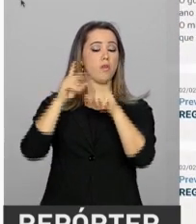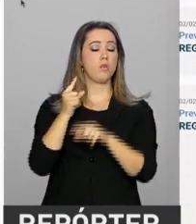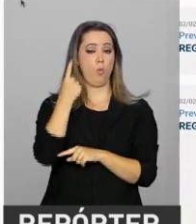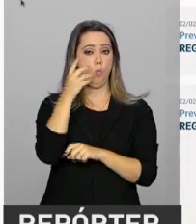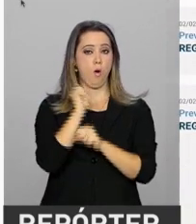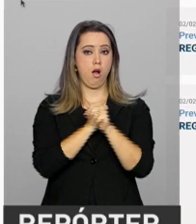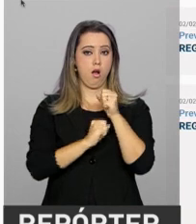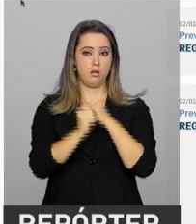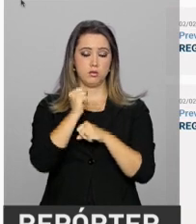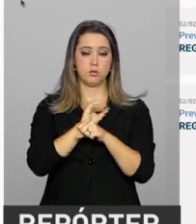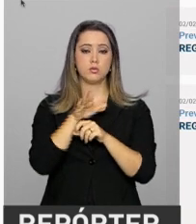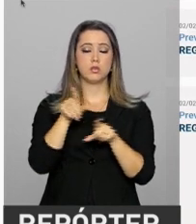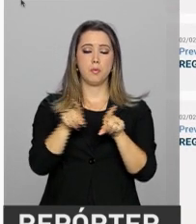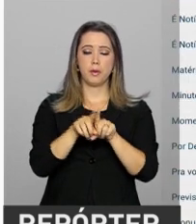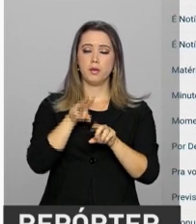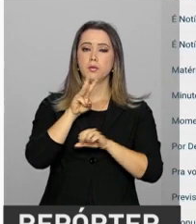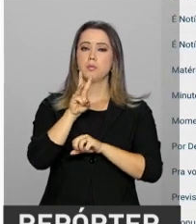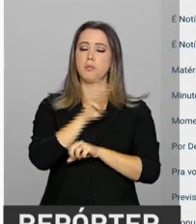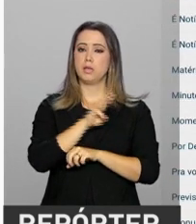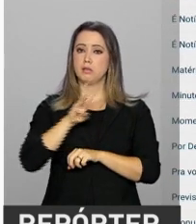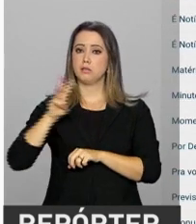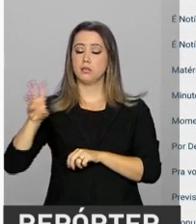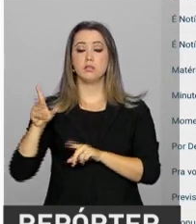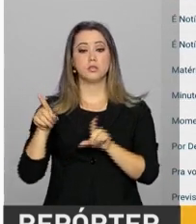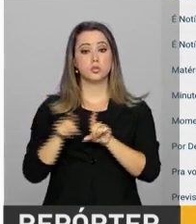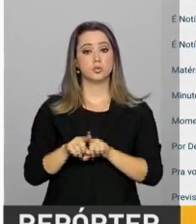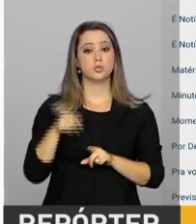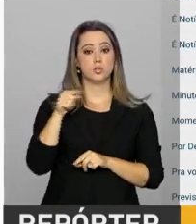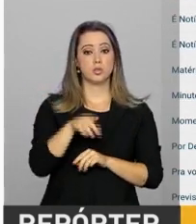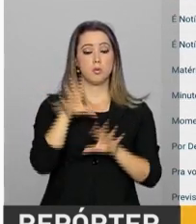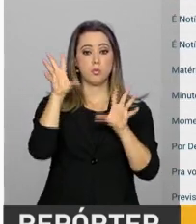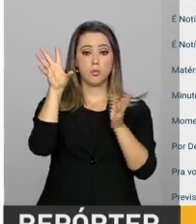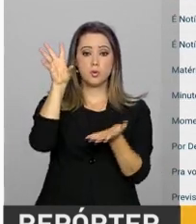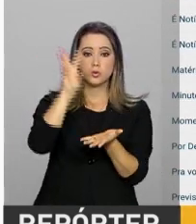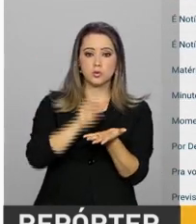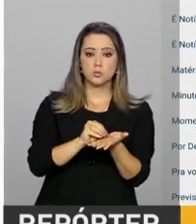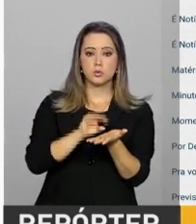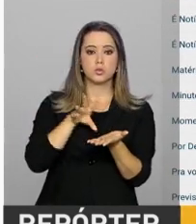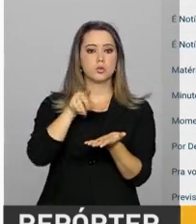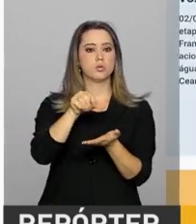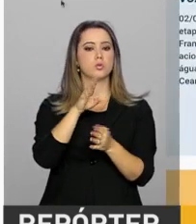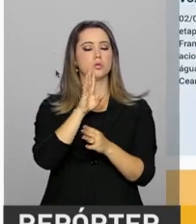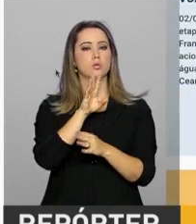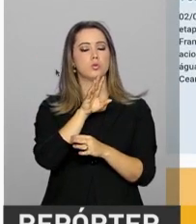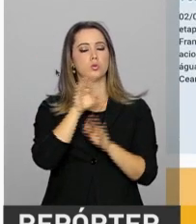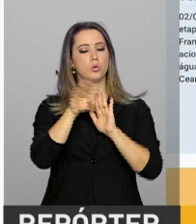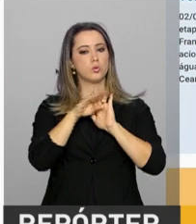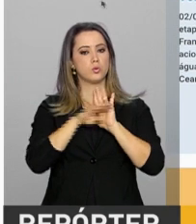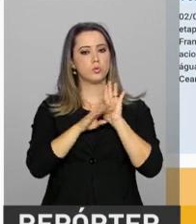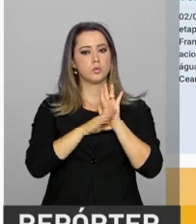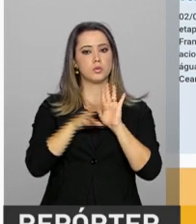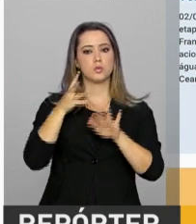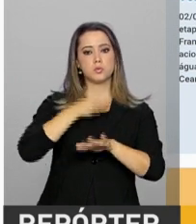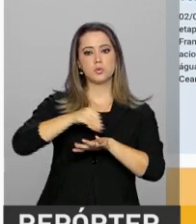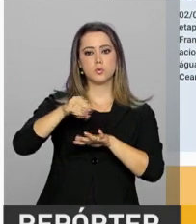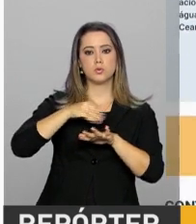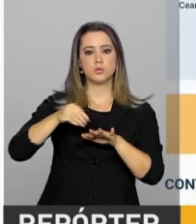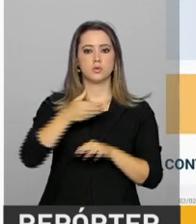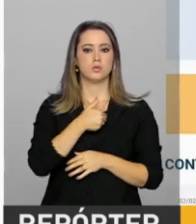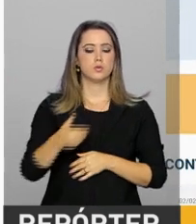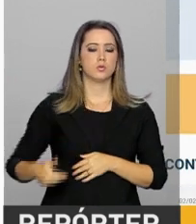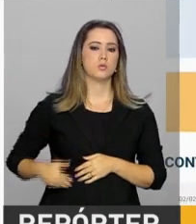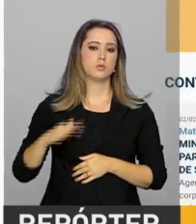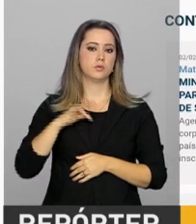de um ano também pela internet aqui podem ser baixados todos os programas com informações do governo federal